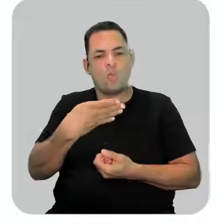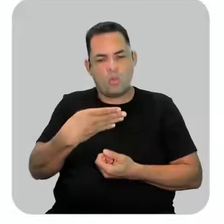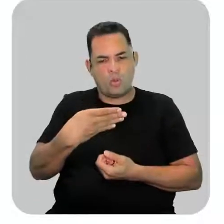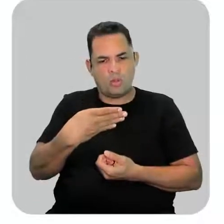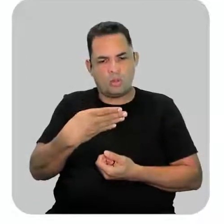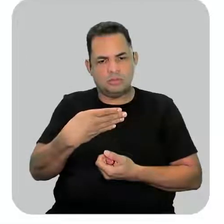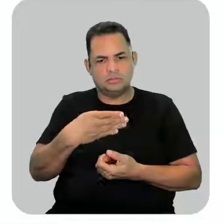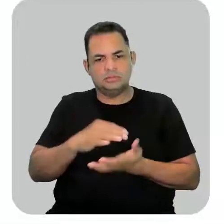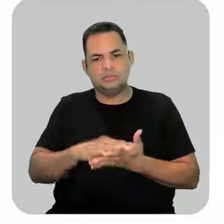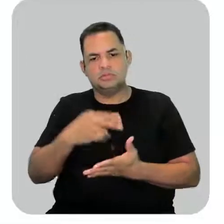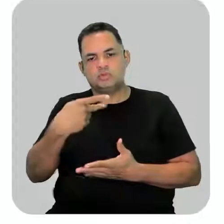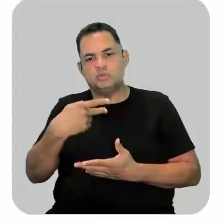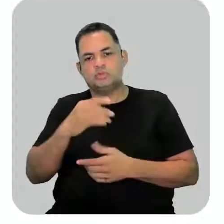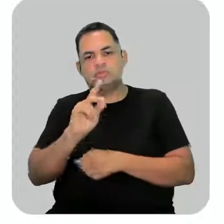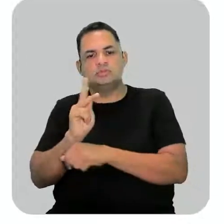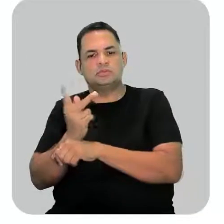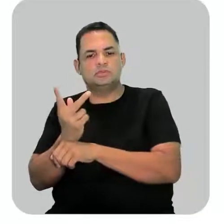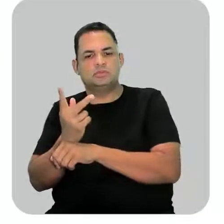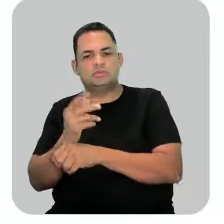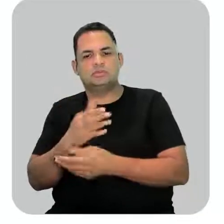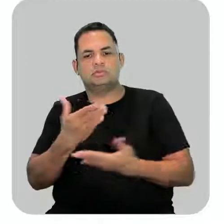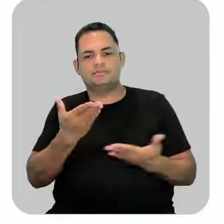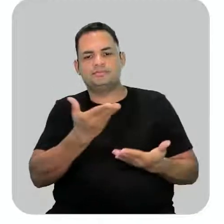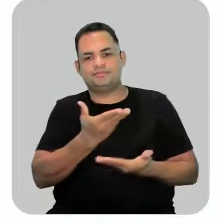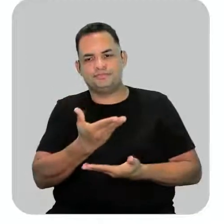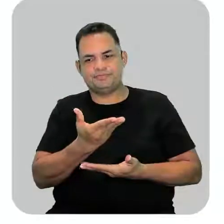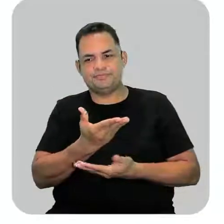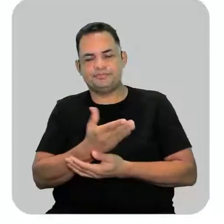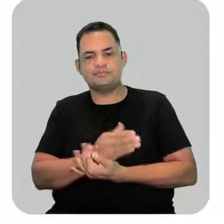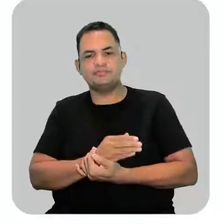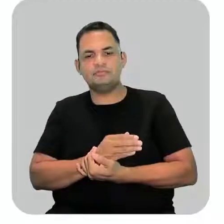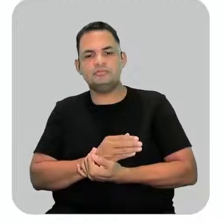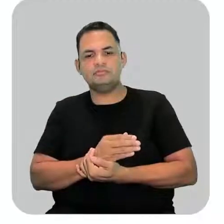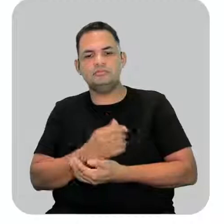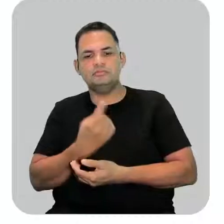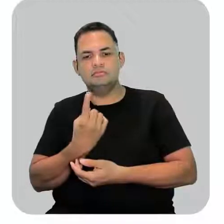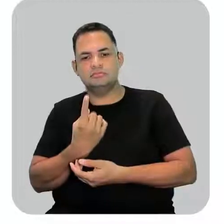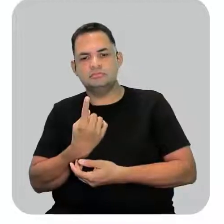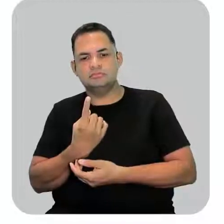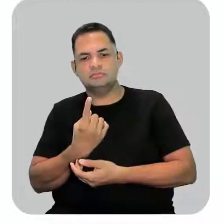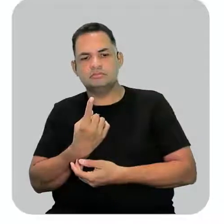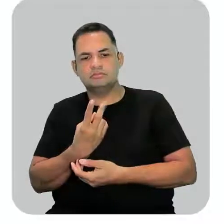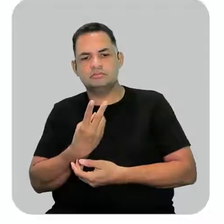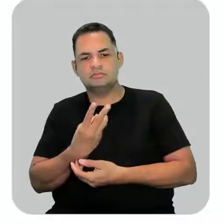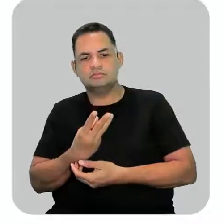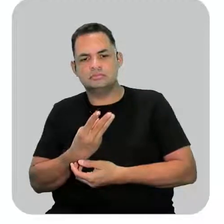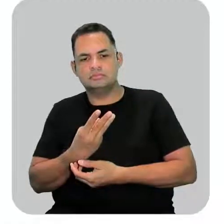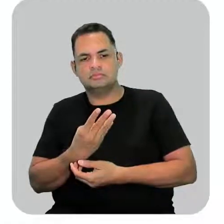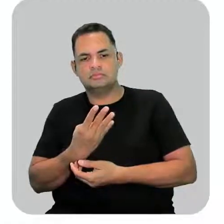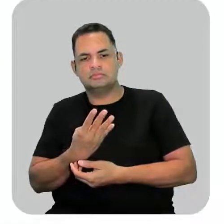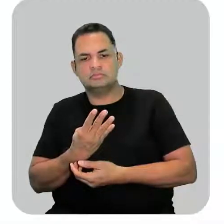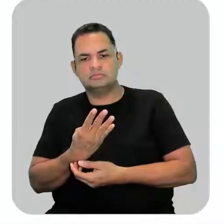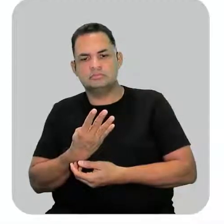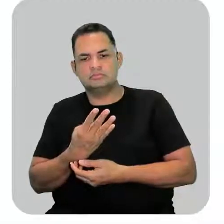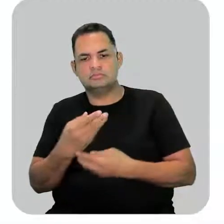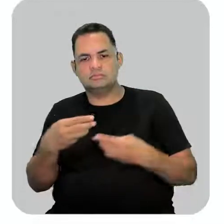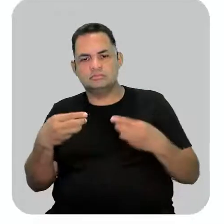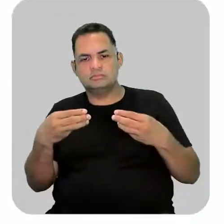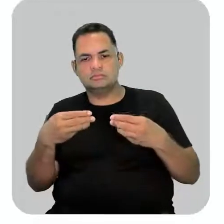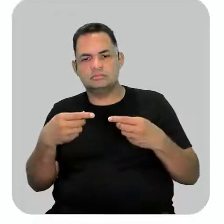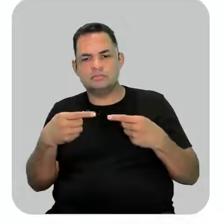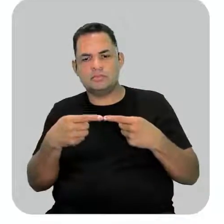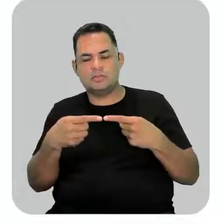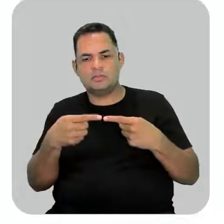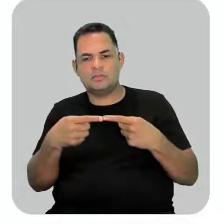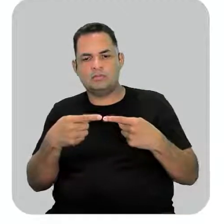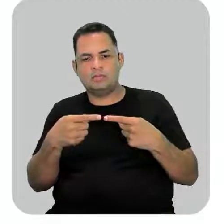ó, 2 hidrogênios nele. E aí ele vai ter 1, 2, 3, 4 ligações com